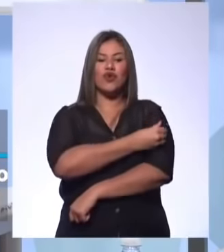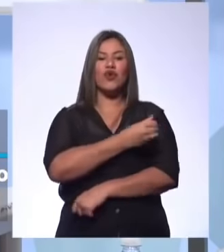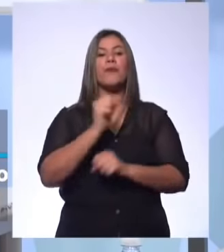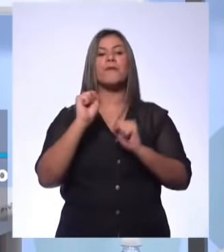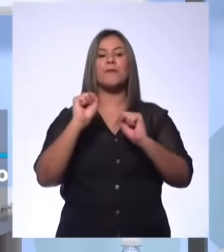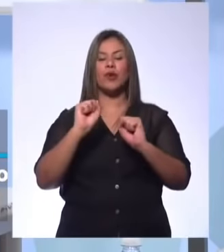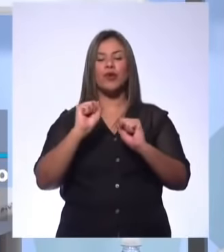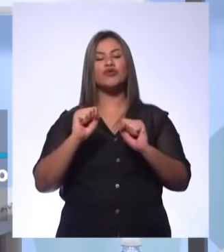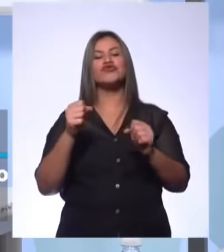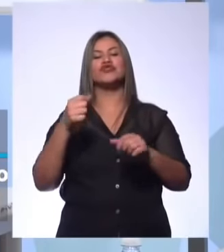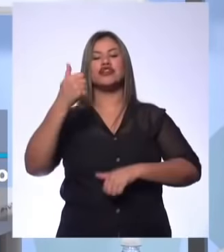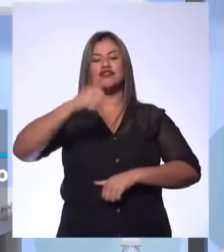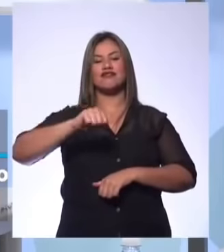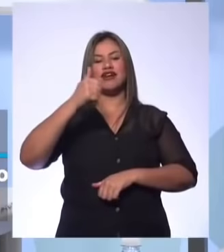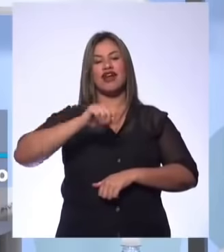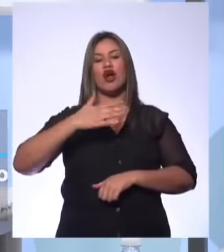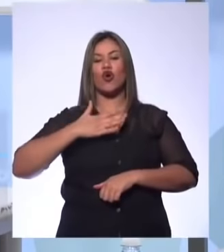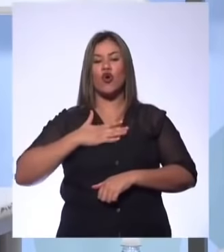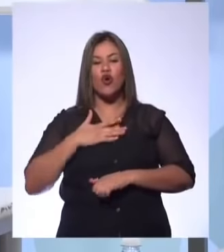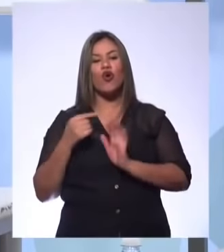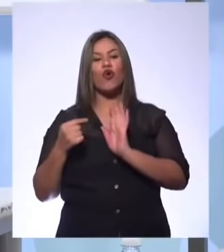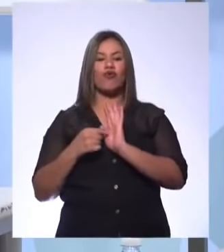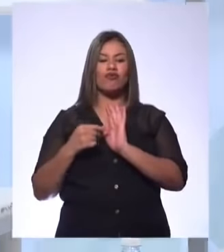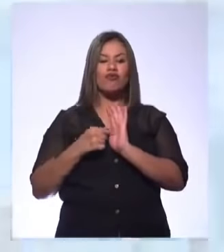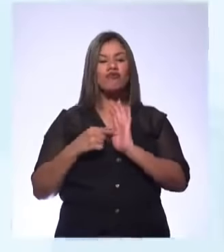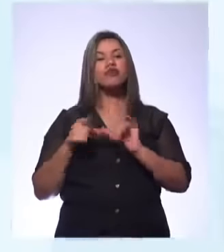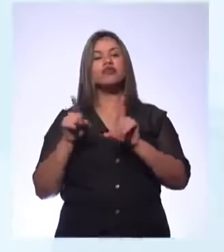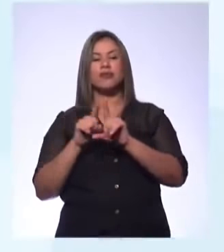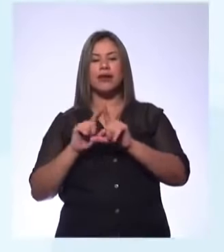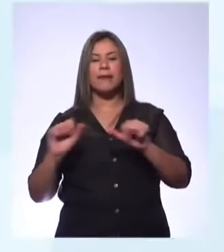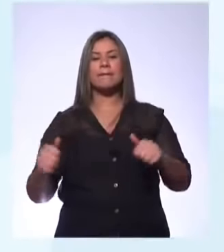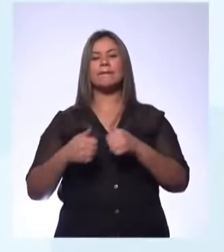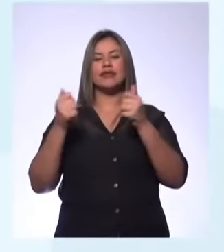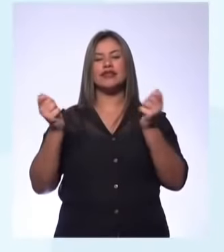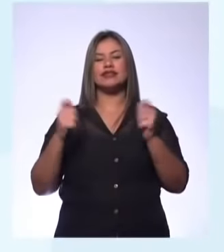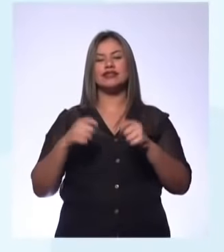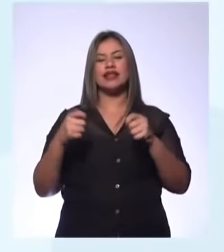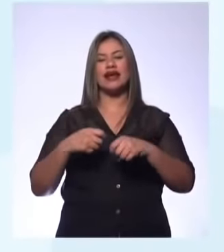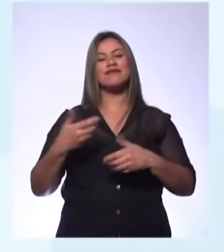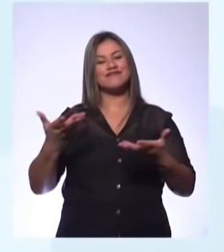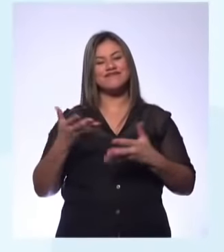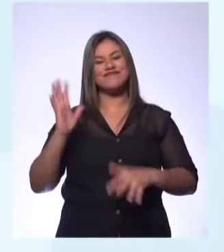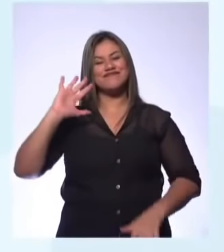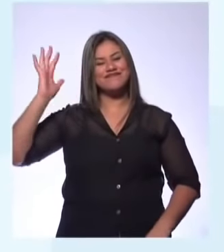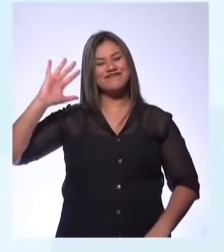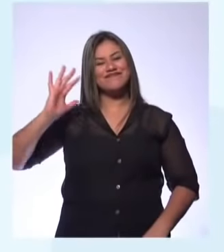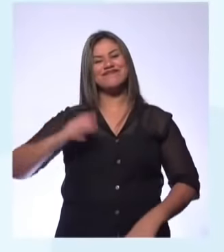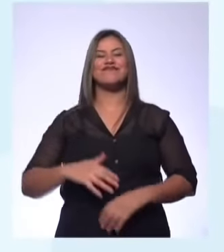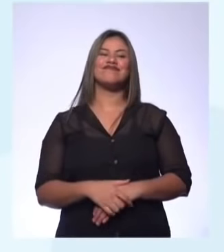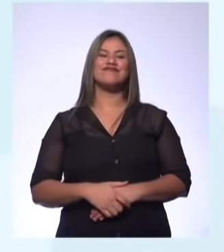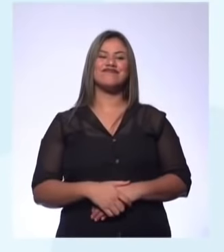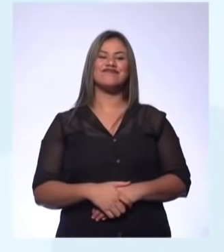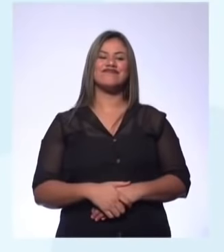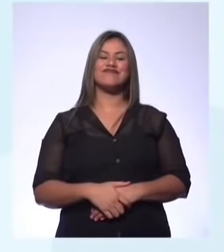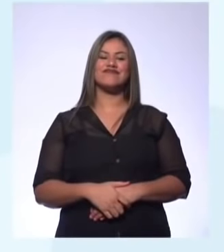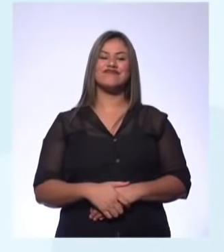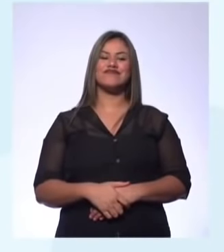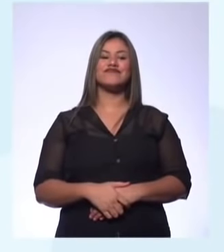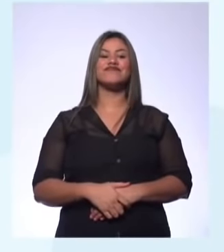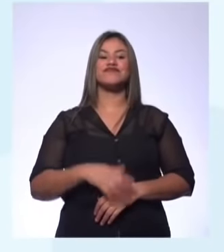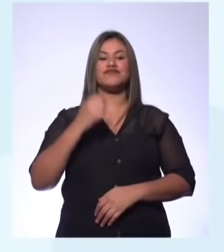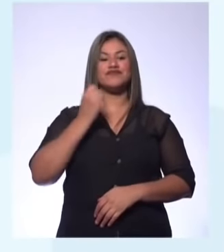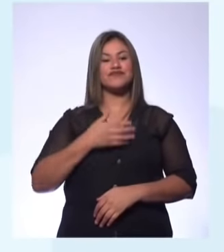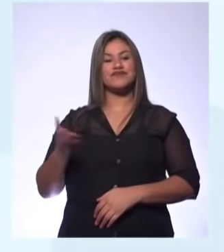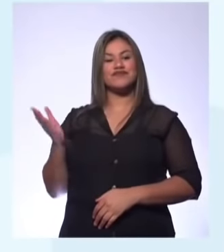vocês gostaram, pontuem. E o que vocês acham que precisa melhorar, pontuem também. E já me despeço aqui. Galerinha, ó, tá aí a avaliação